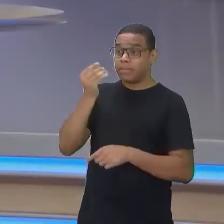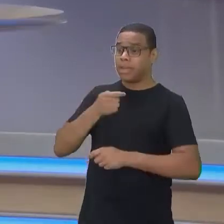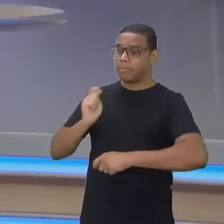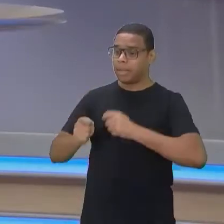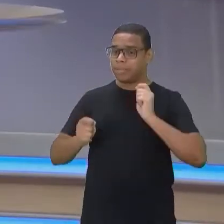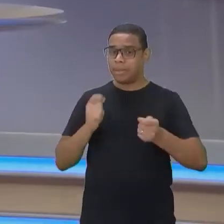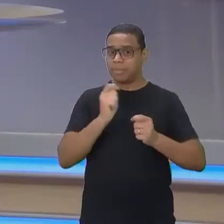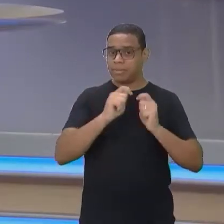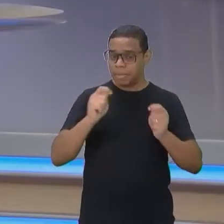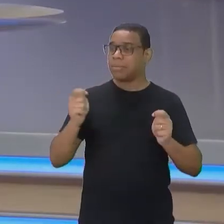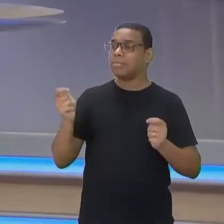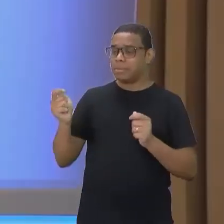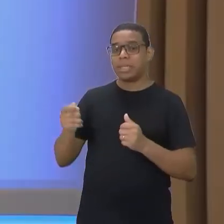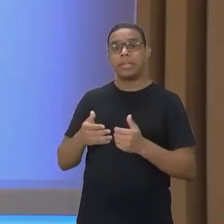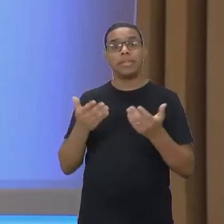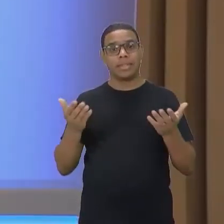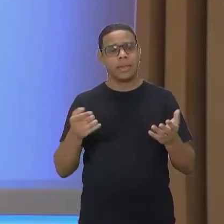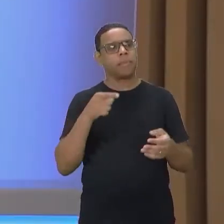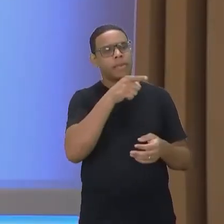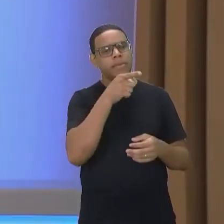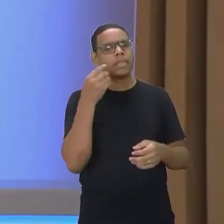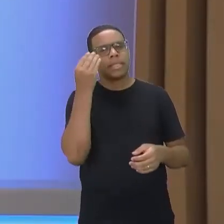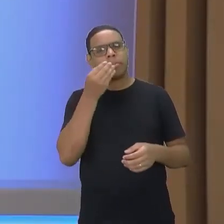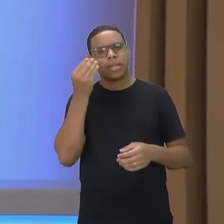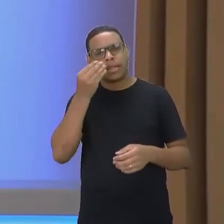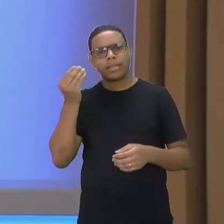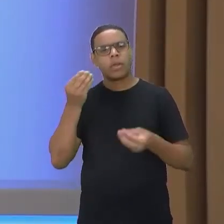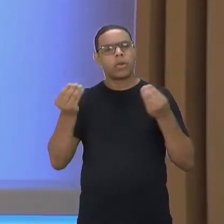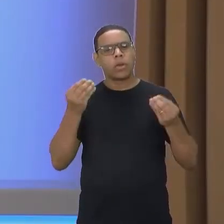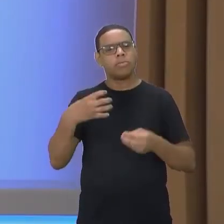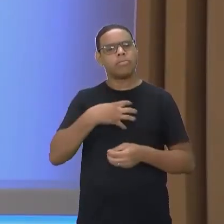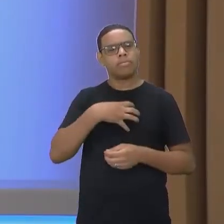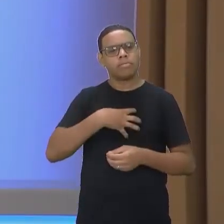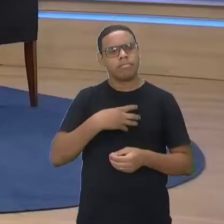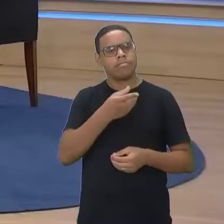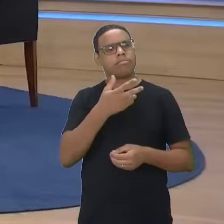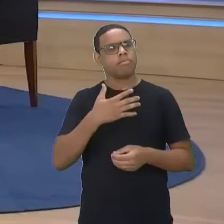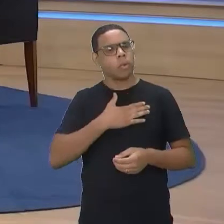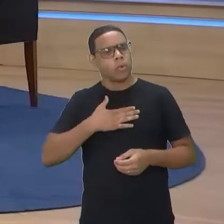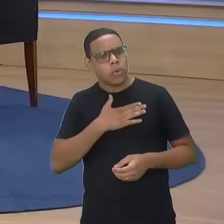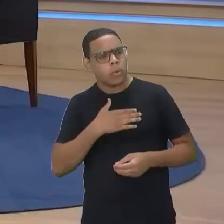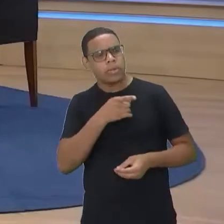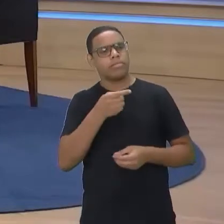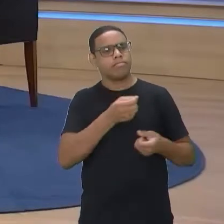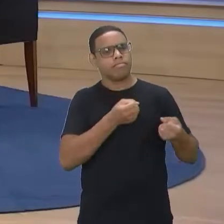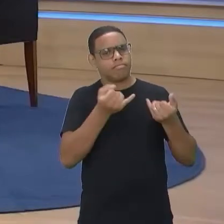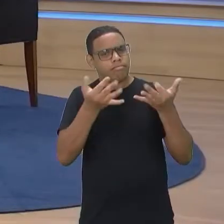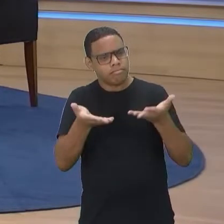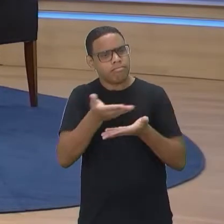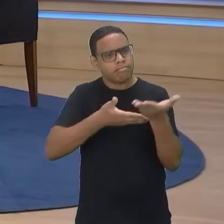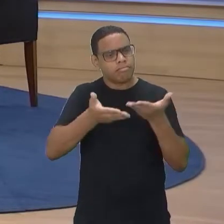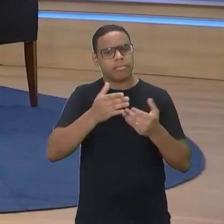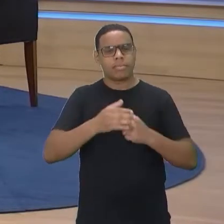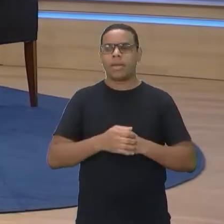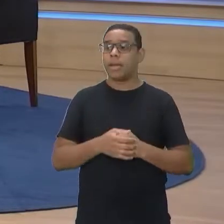nem assistindo. E nessa experiência que você está tendo, como que está sendo? O que você poderia compartilhar?